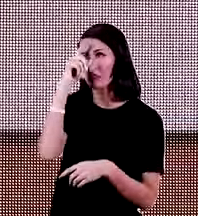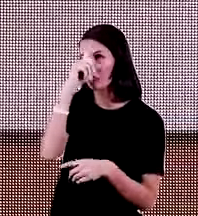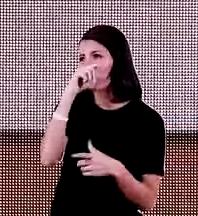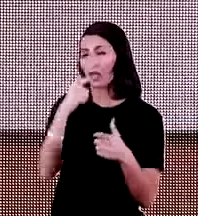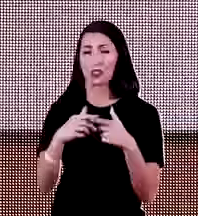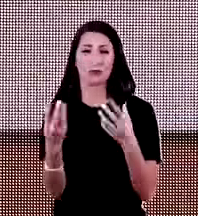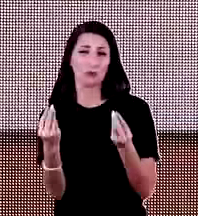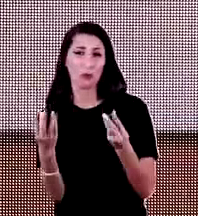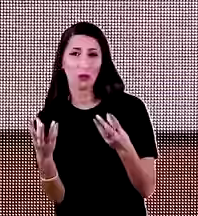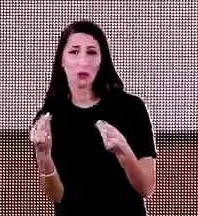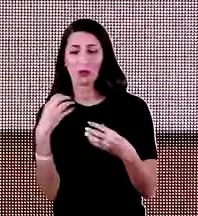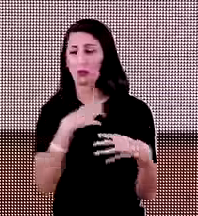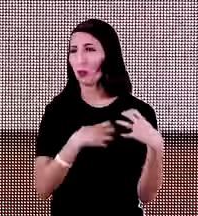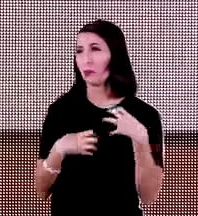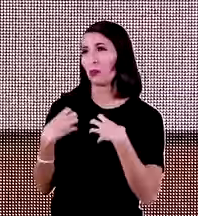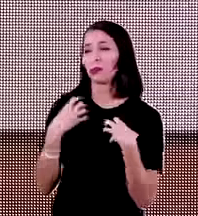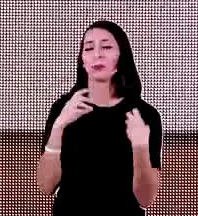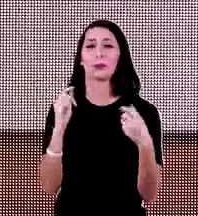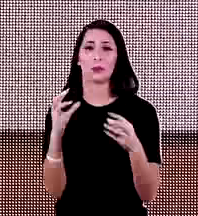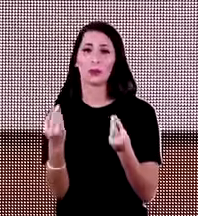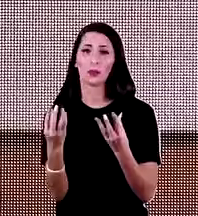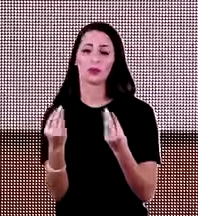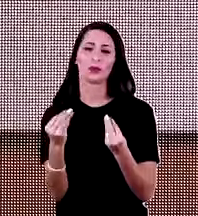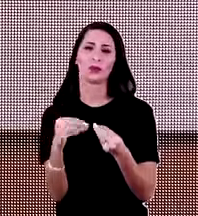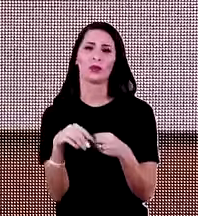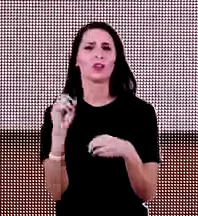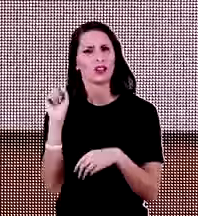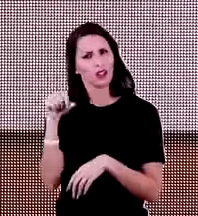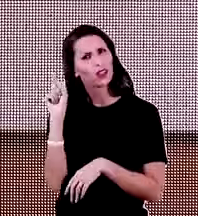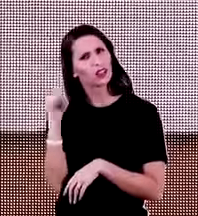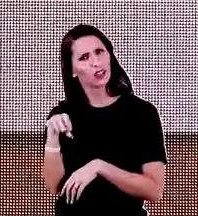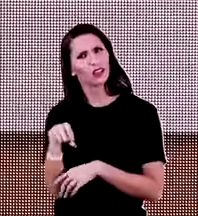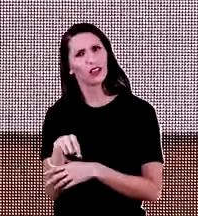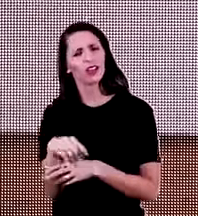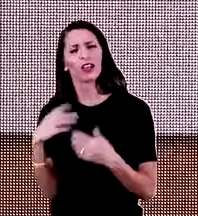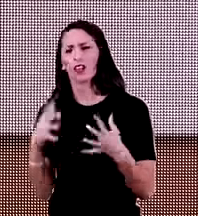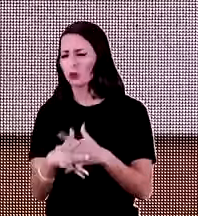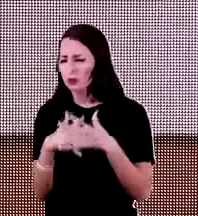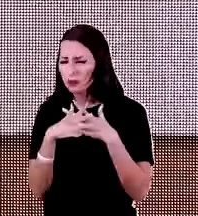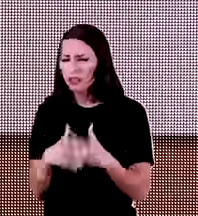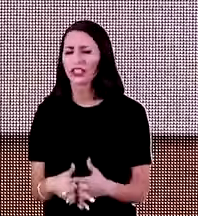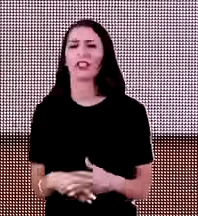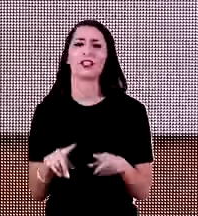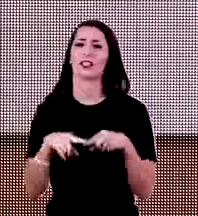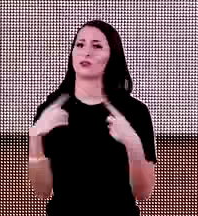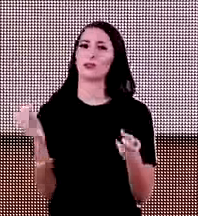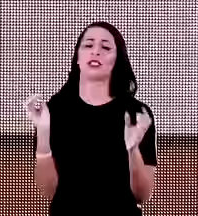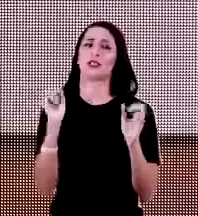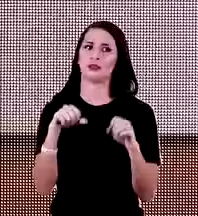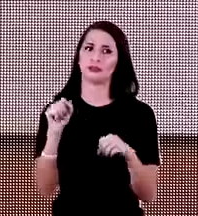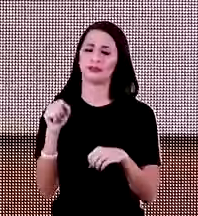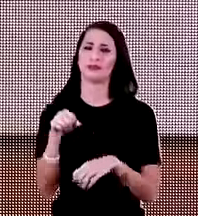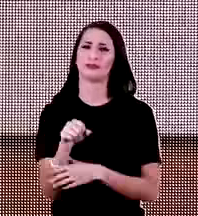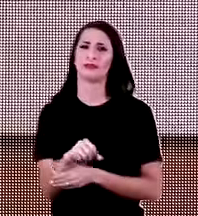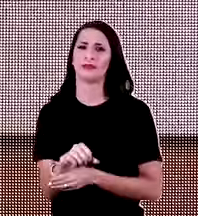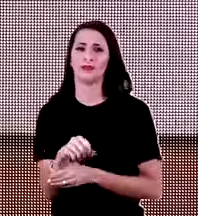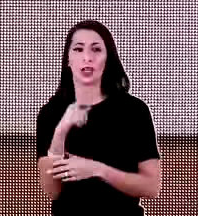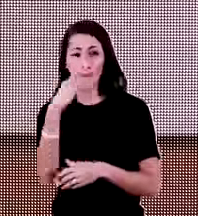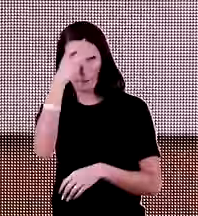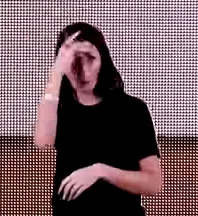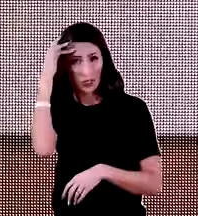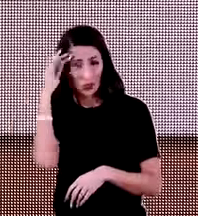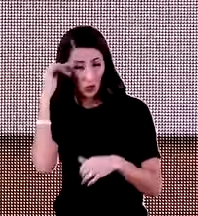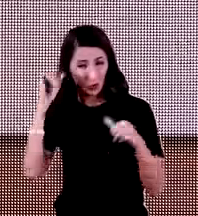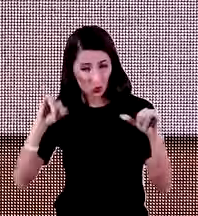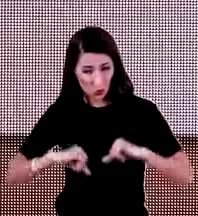aflições, não é? É complicado, mas é assim mesmo, passa por uma luta, a pessoa está sofrendo, aí chega o